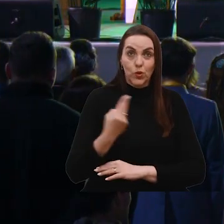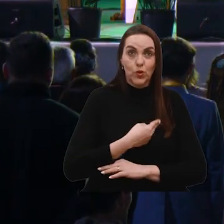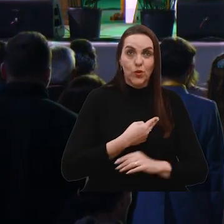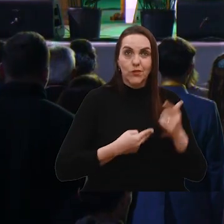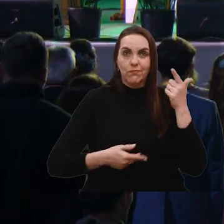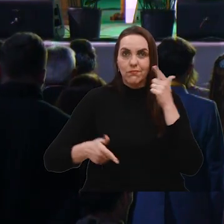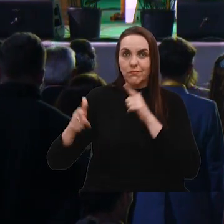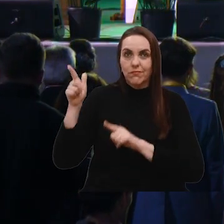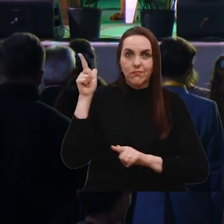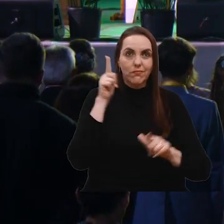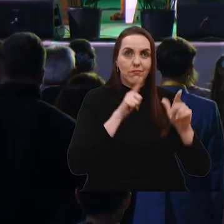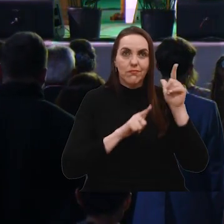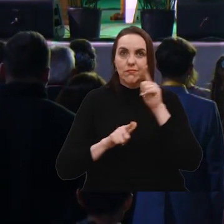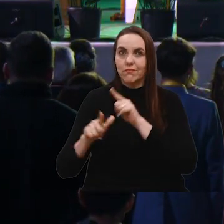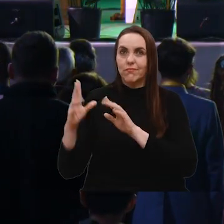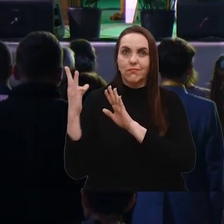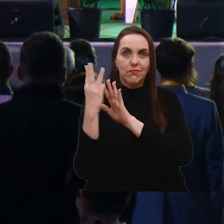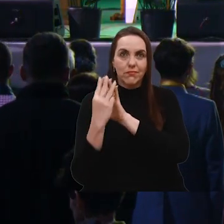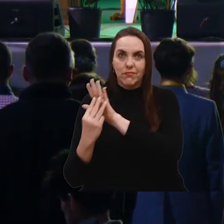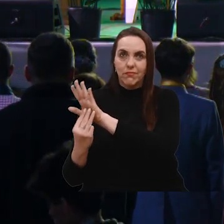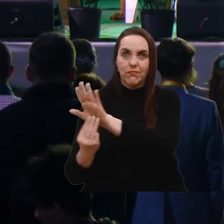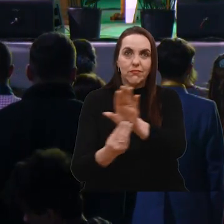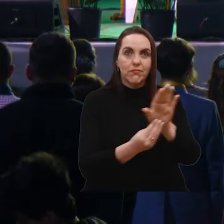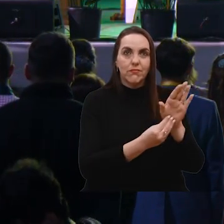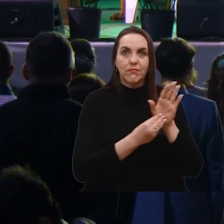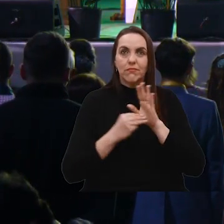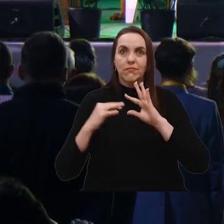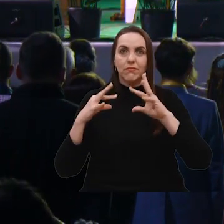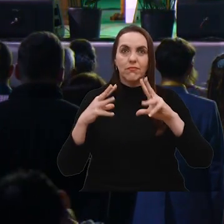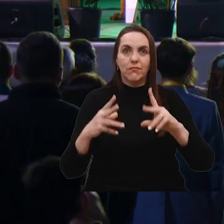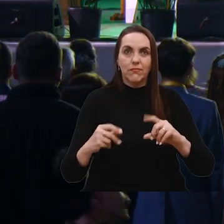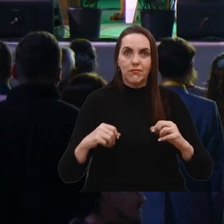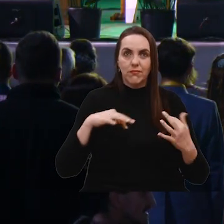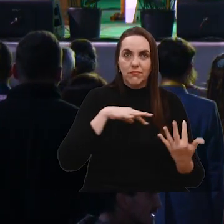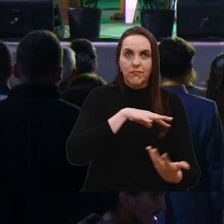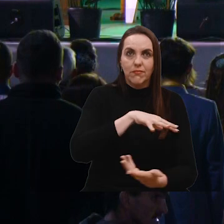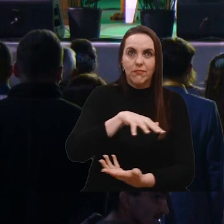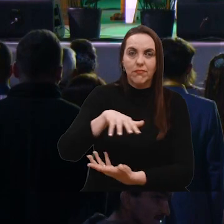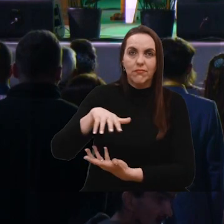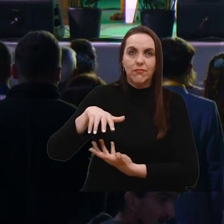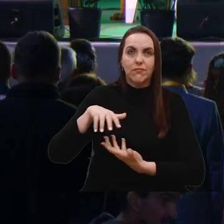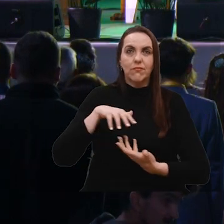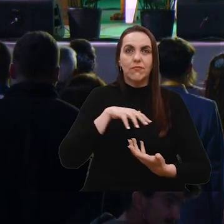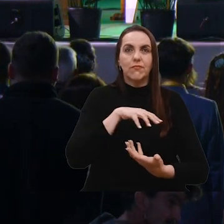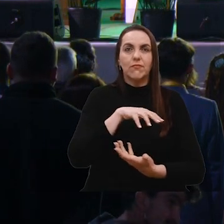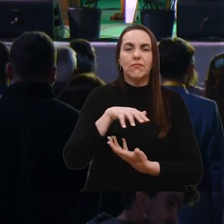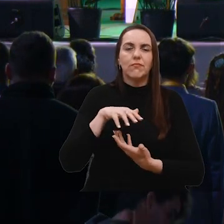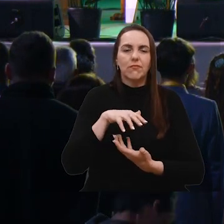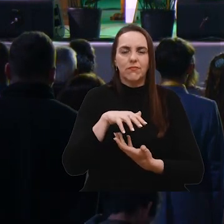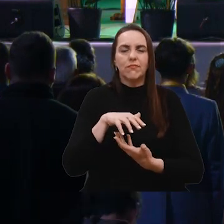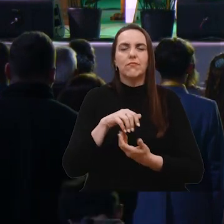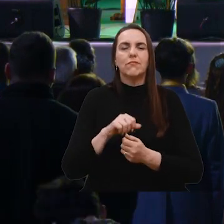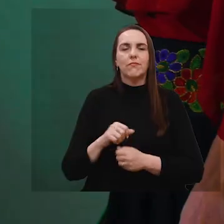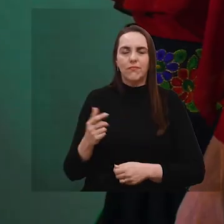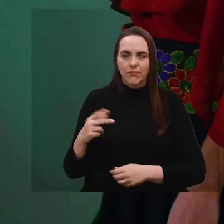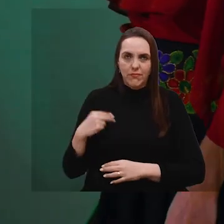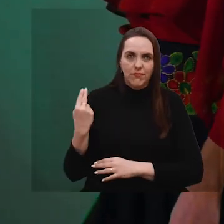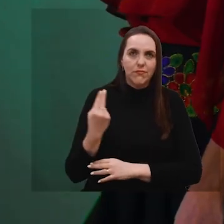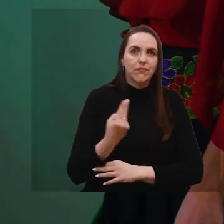ímpia, injusta guerra. Sirvam nossas façanhas